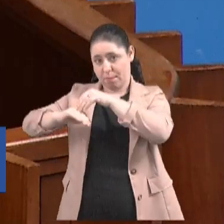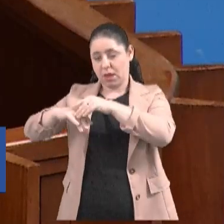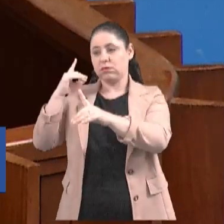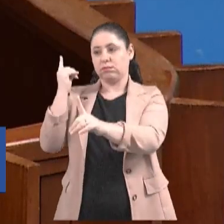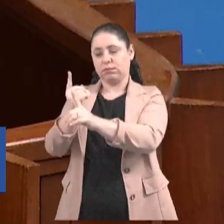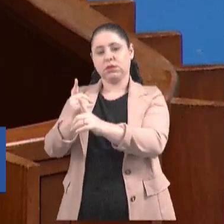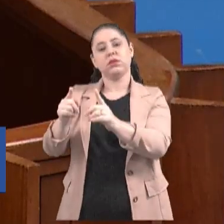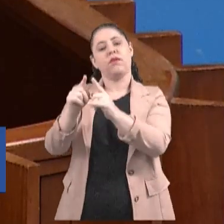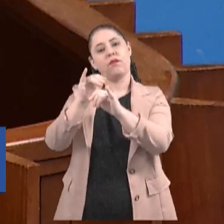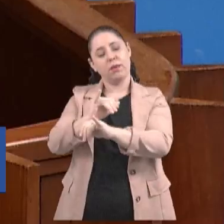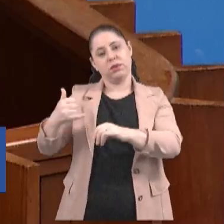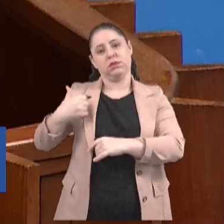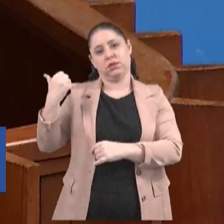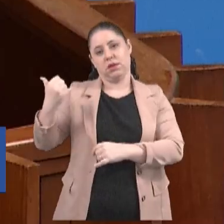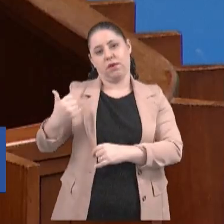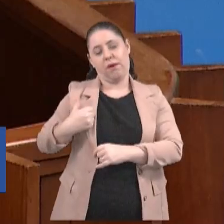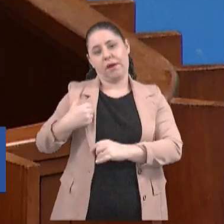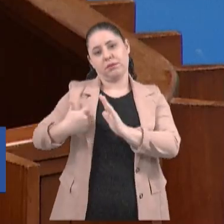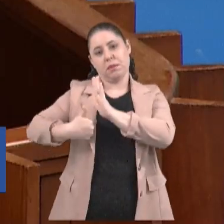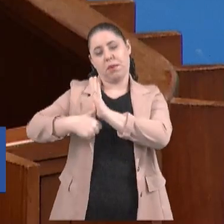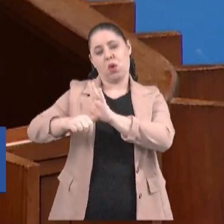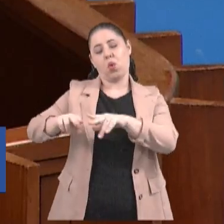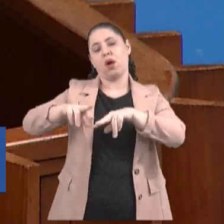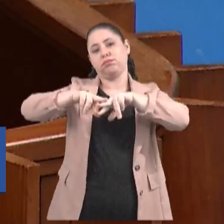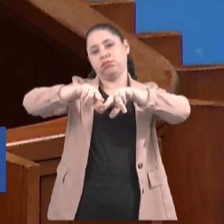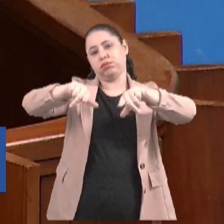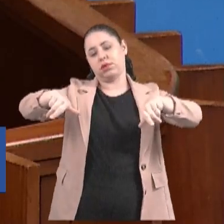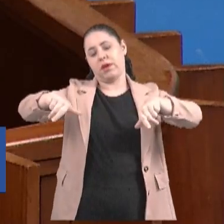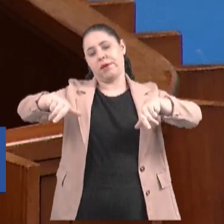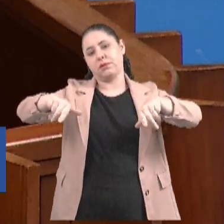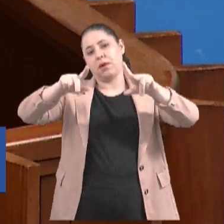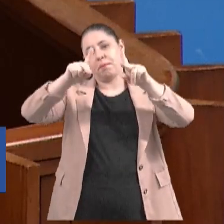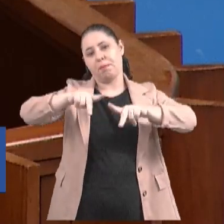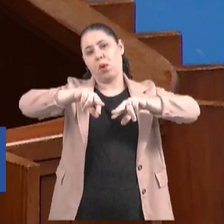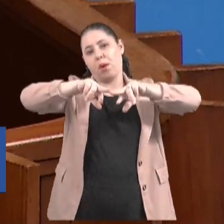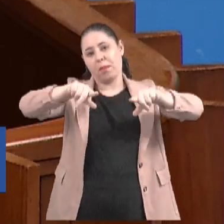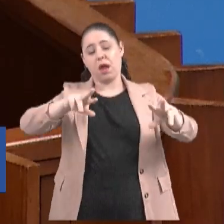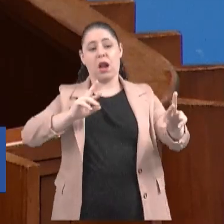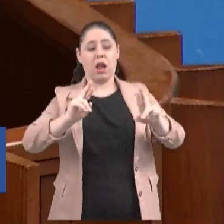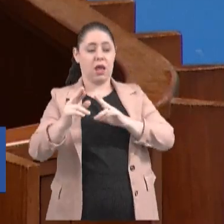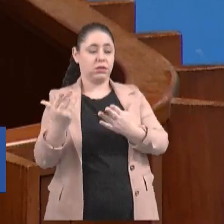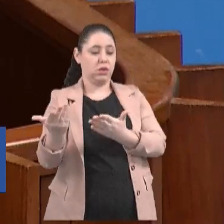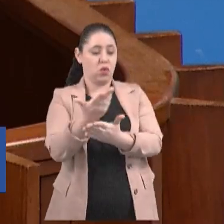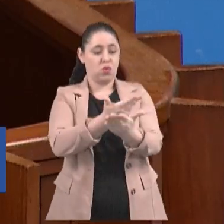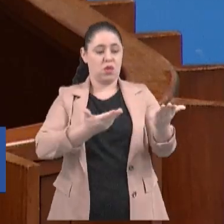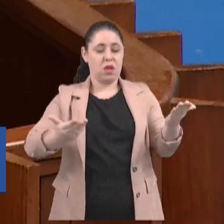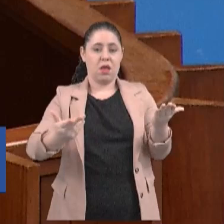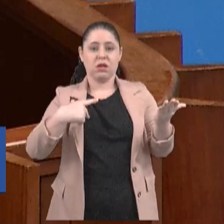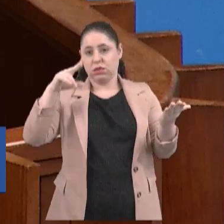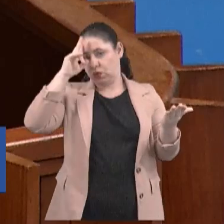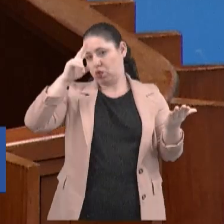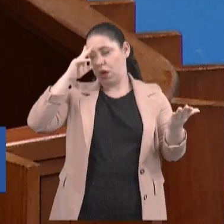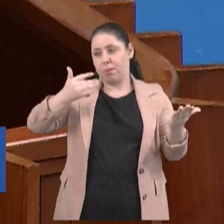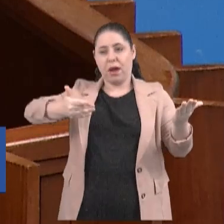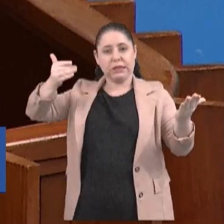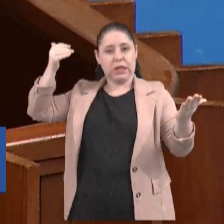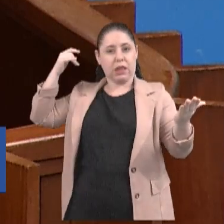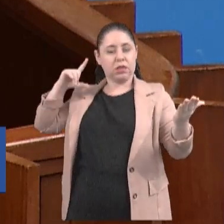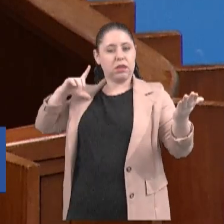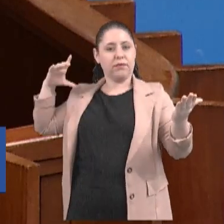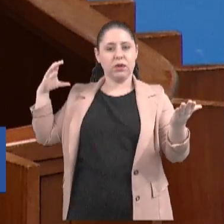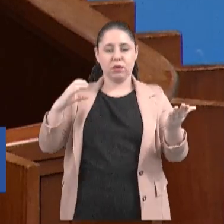identificável, idade, identidade de gênero, raça ou etnia, relação com a vítima e eventual histórico de